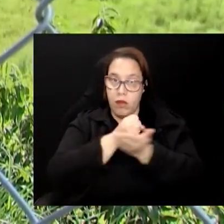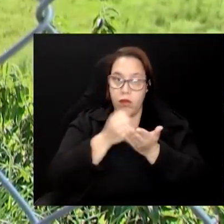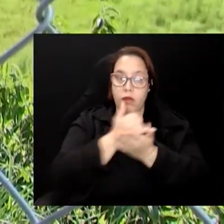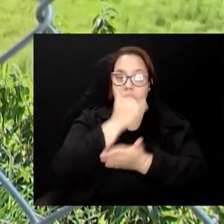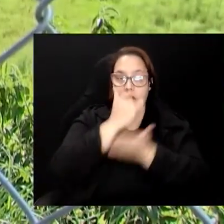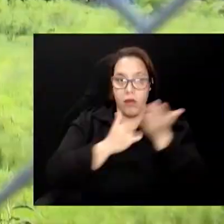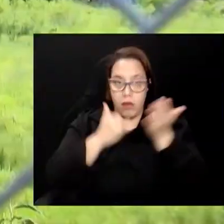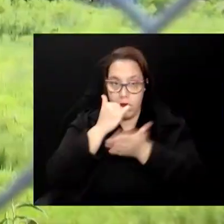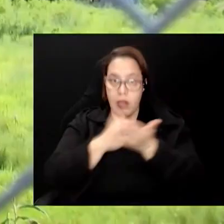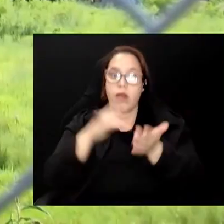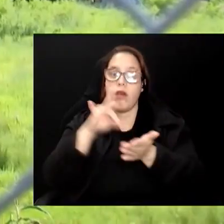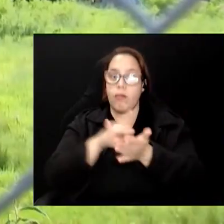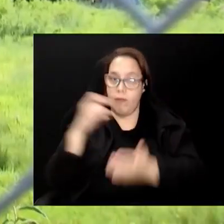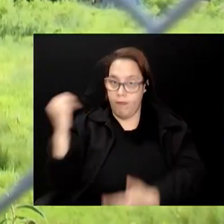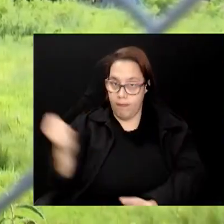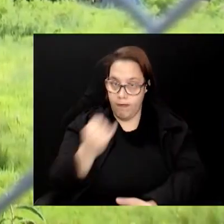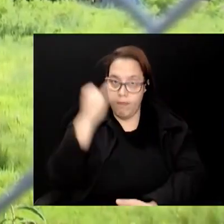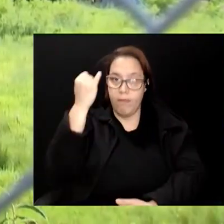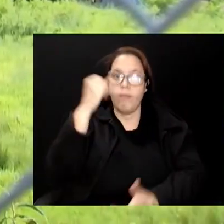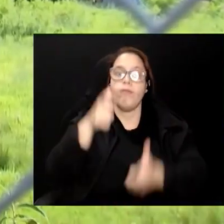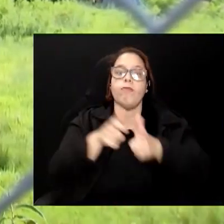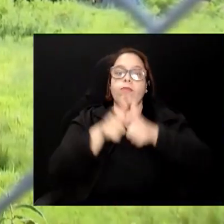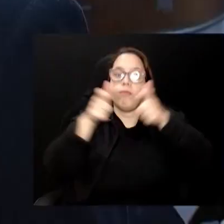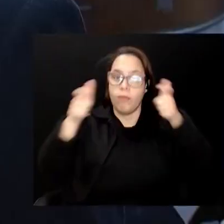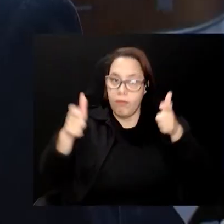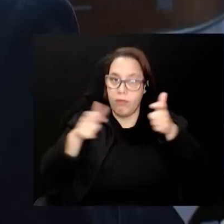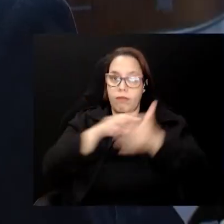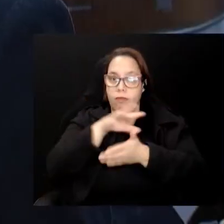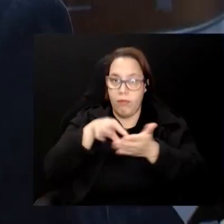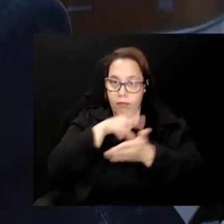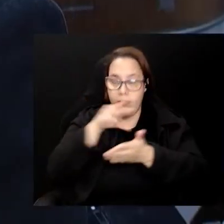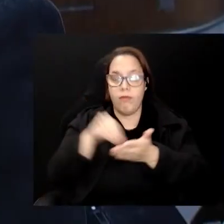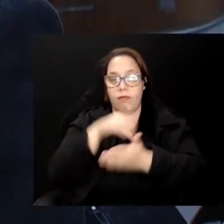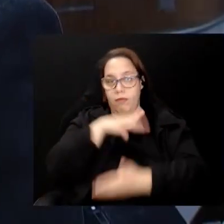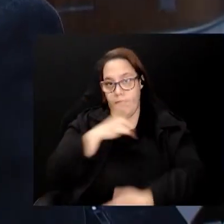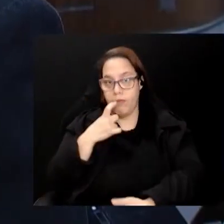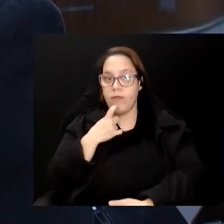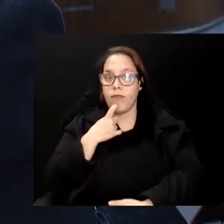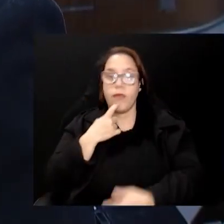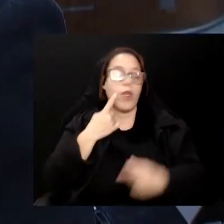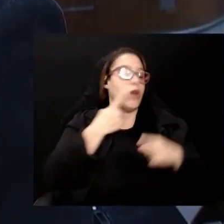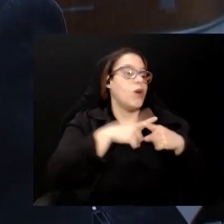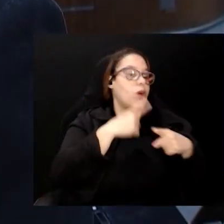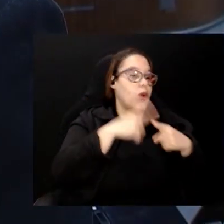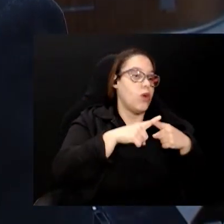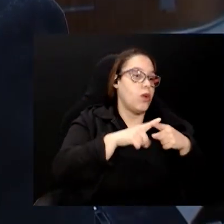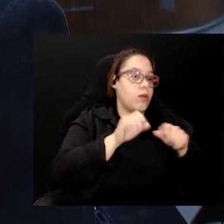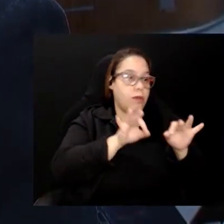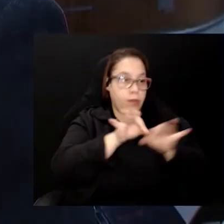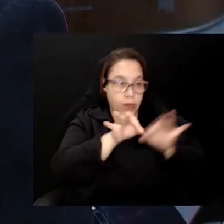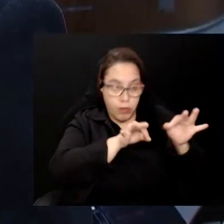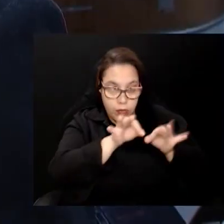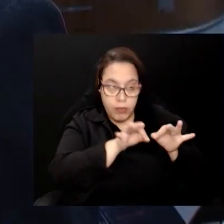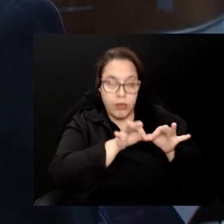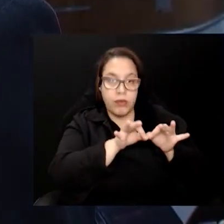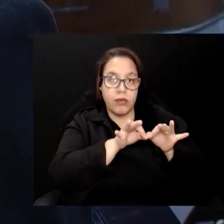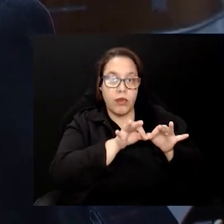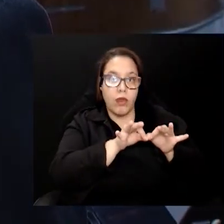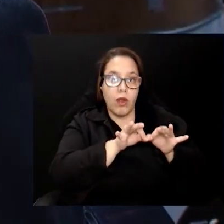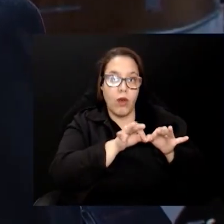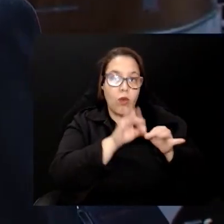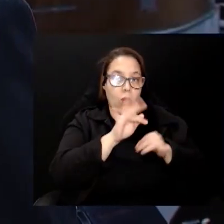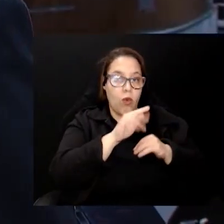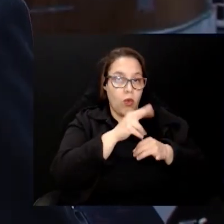essencial para o crescimento sustentável da cidade. Porque a regularização fundiária, resumidamente,